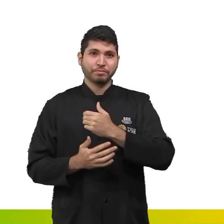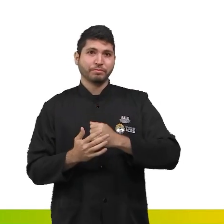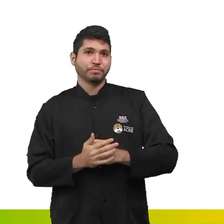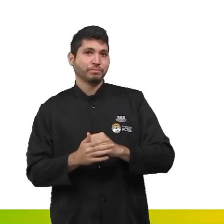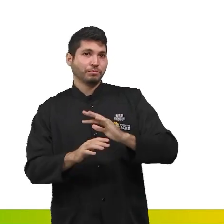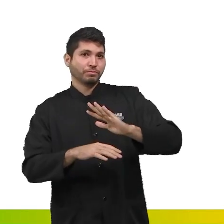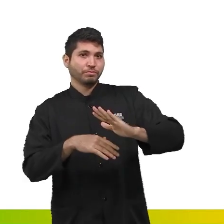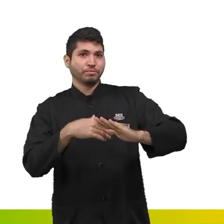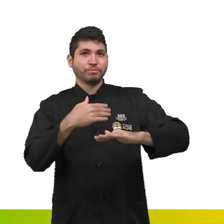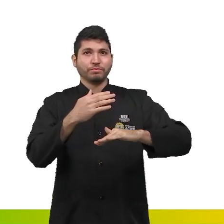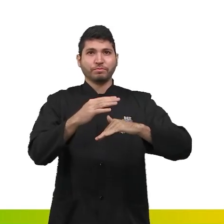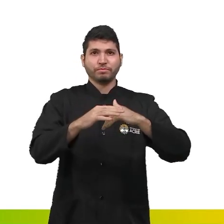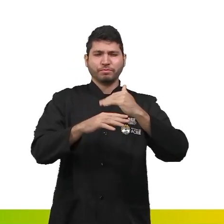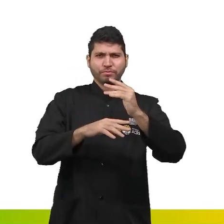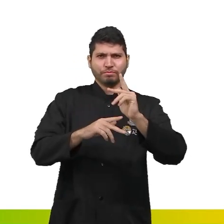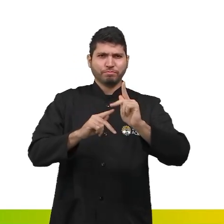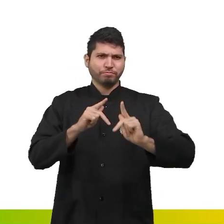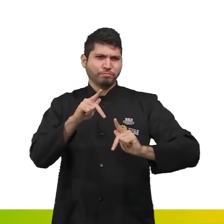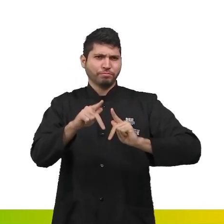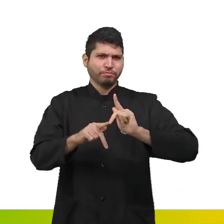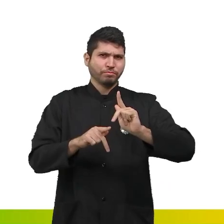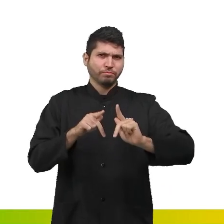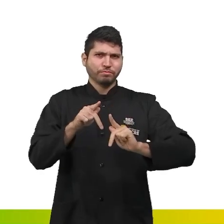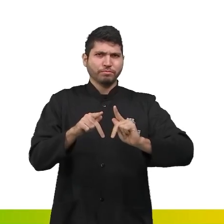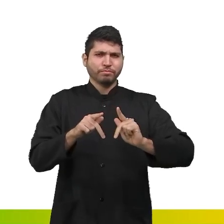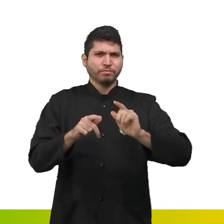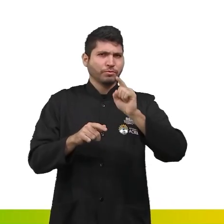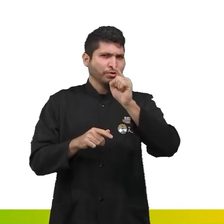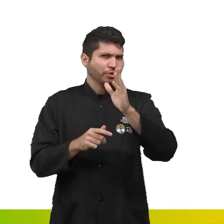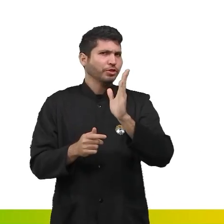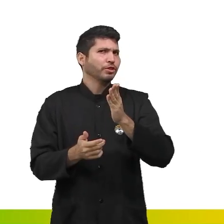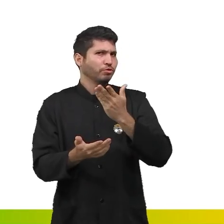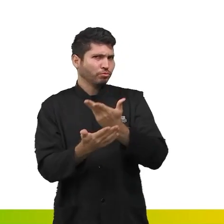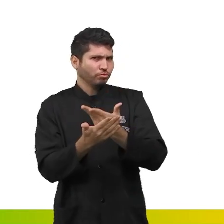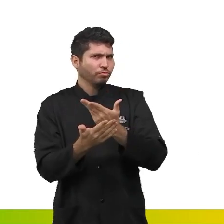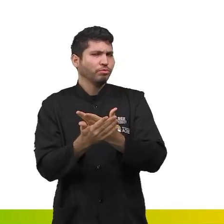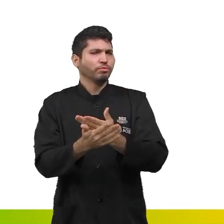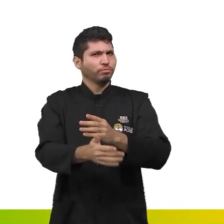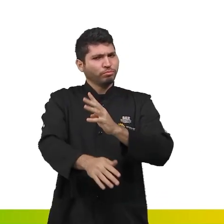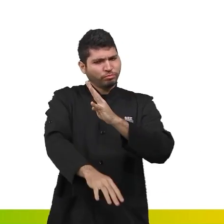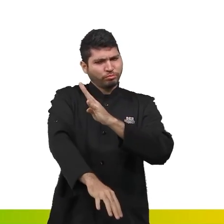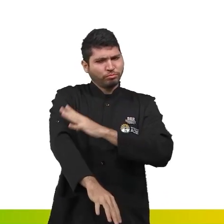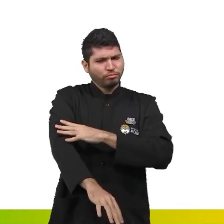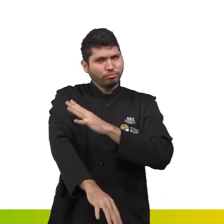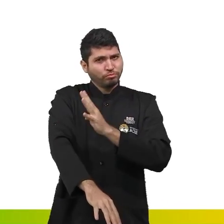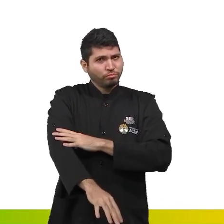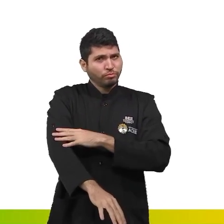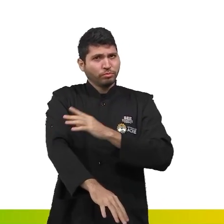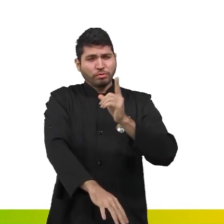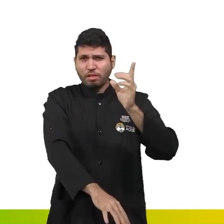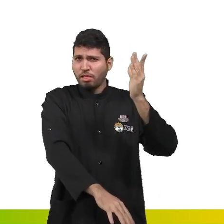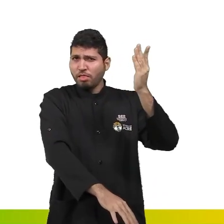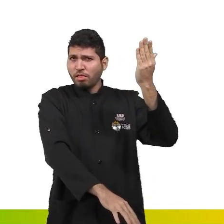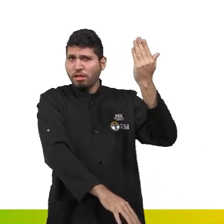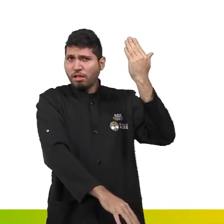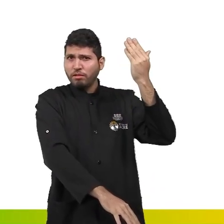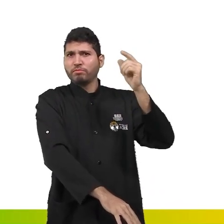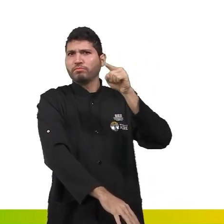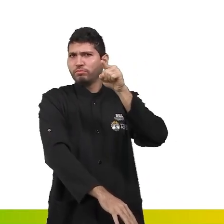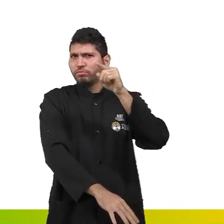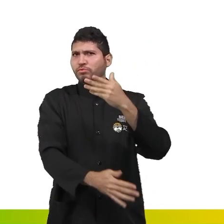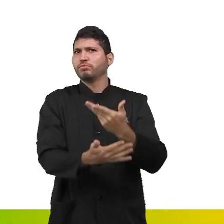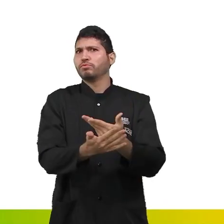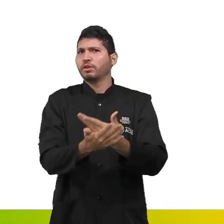fértil. Você já estudou isso, viu? Lá no ensino fundamental. Aquela região do crescente fértil ali no